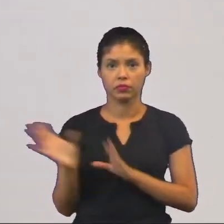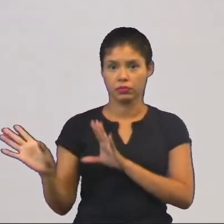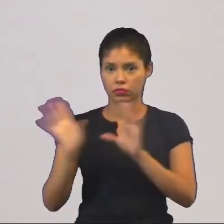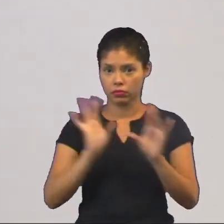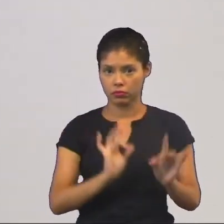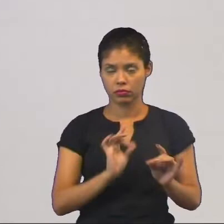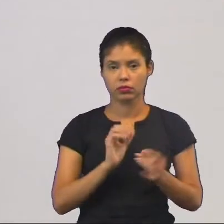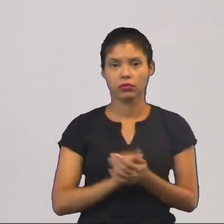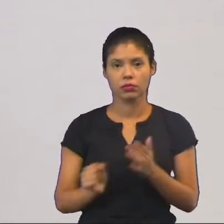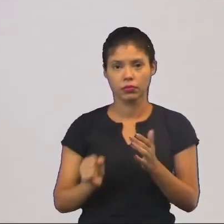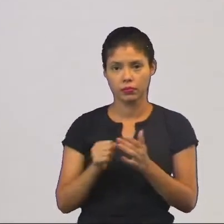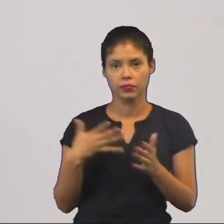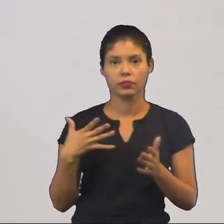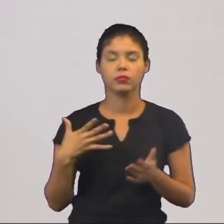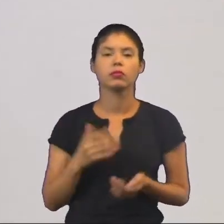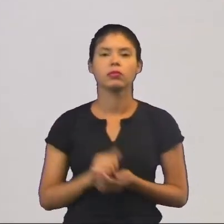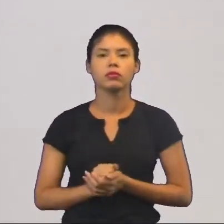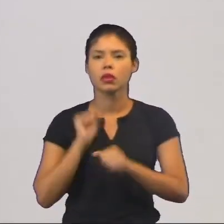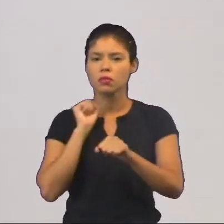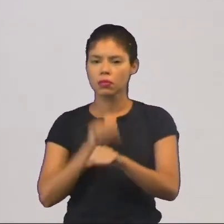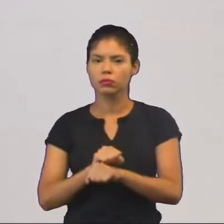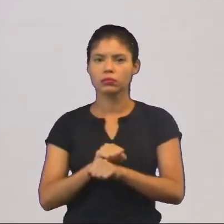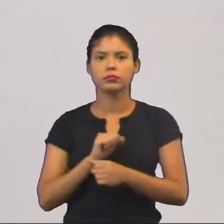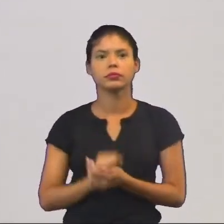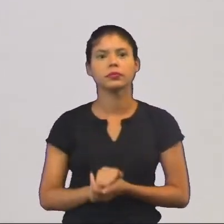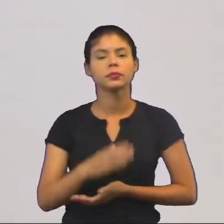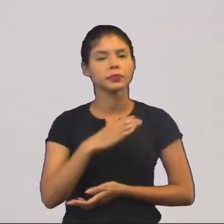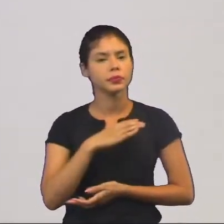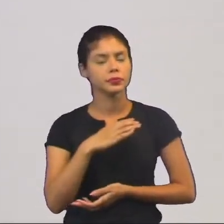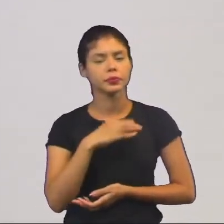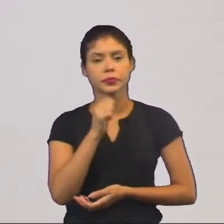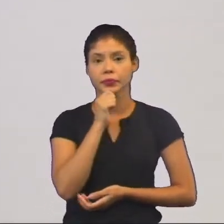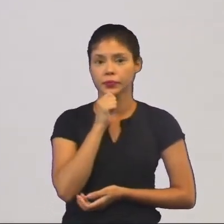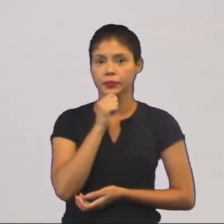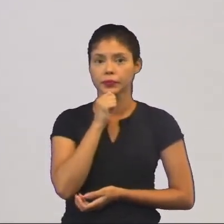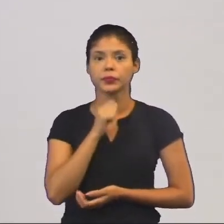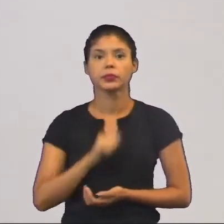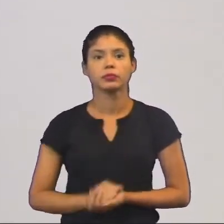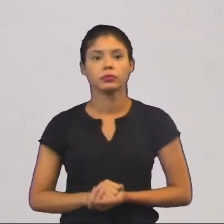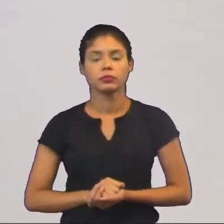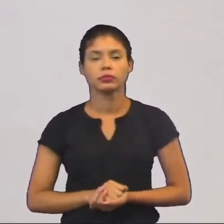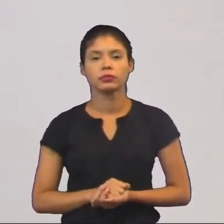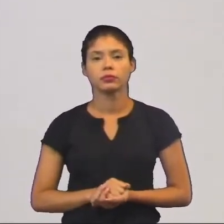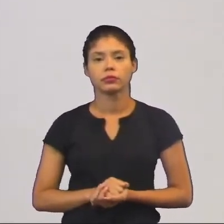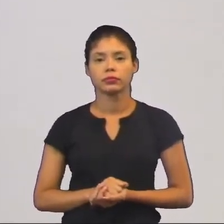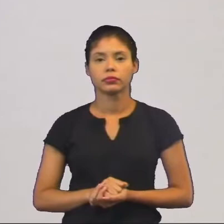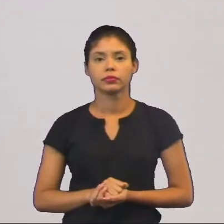vinda, muitas vezes, era desenfreada. E as cidades ainda não estavam, né,